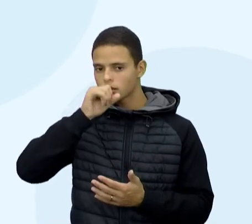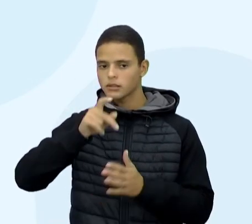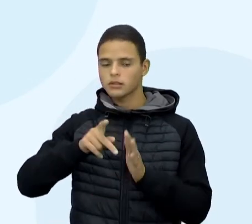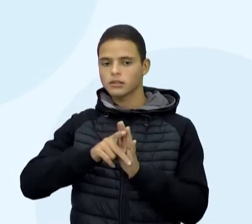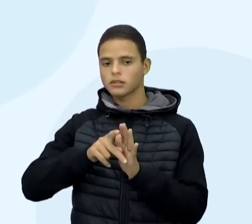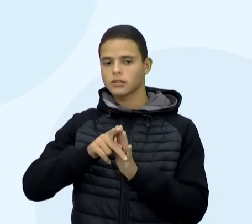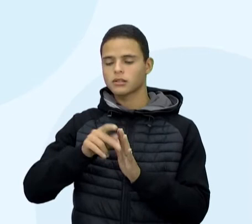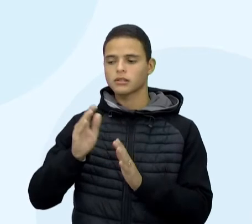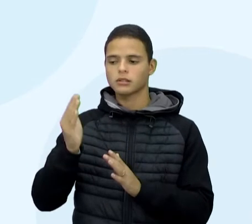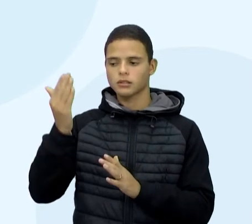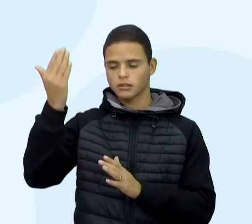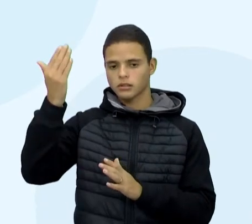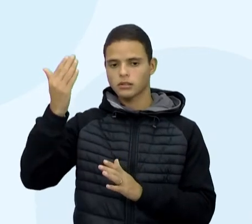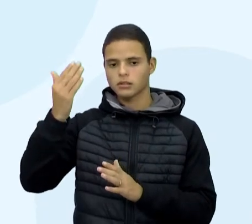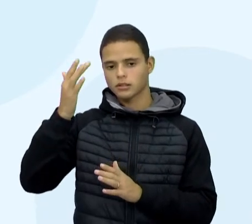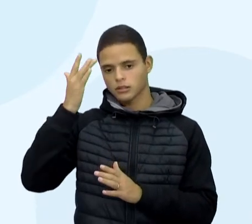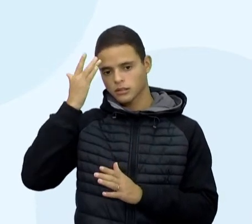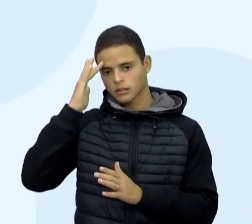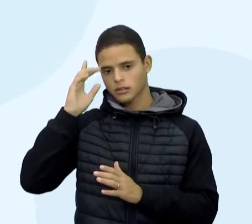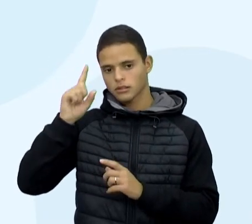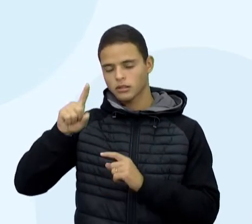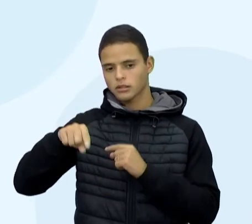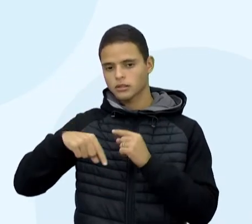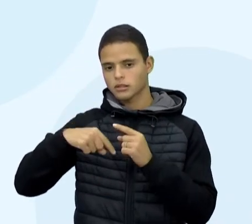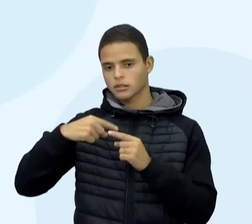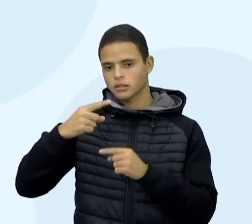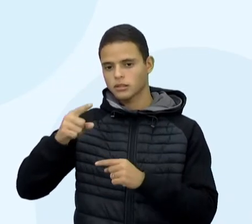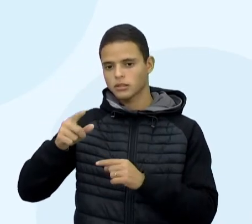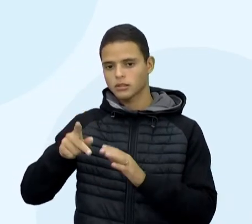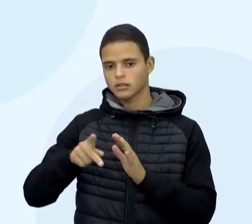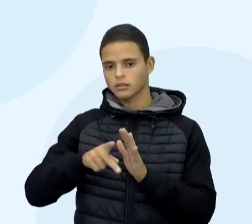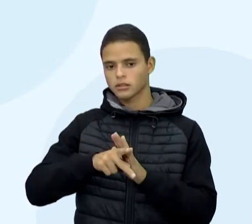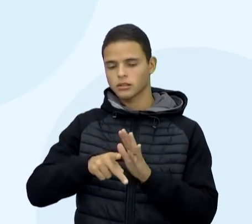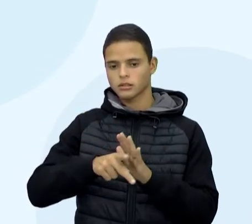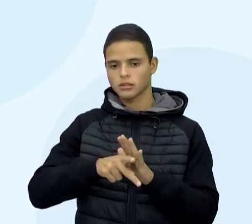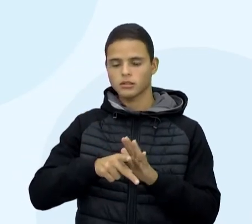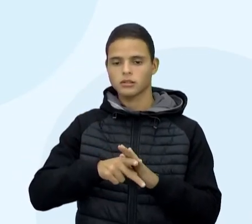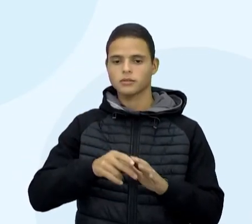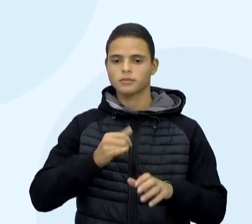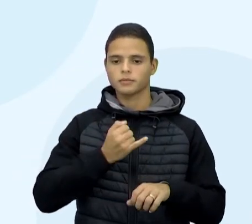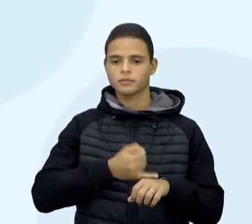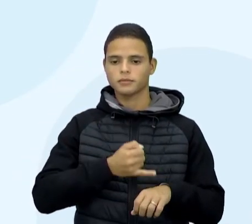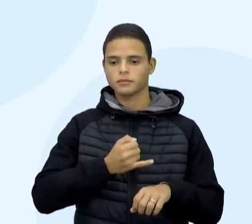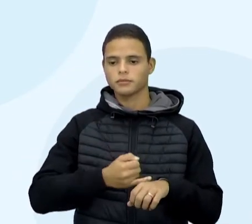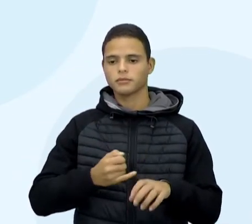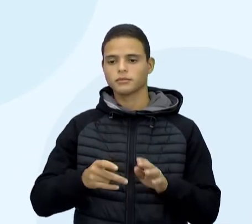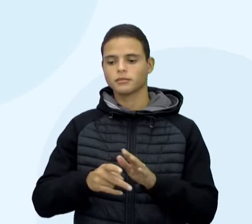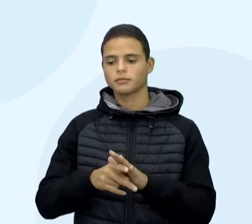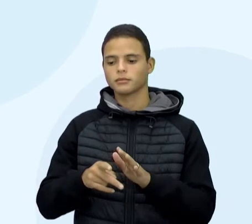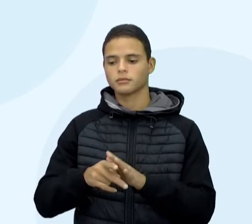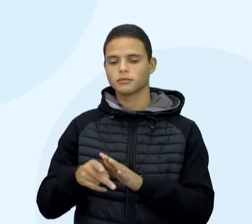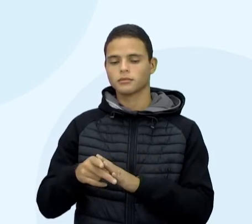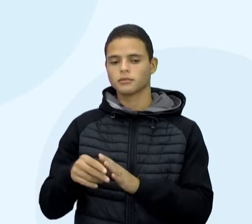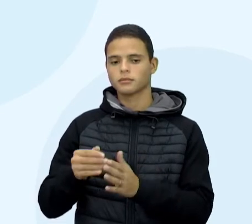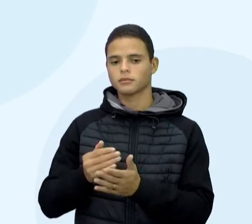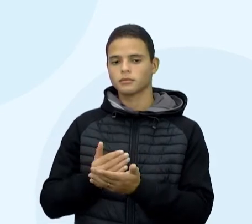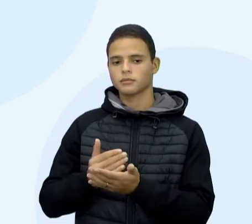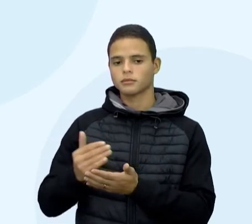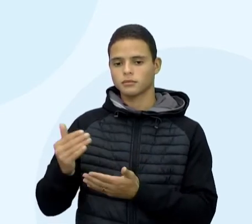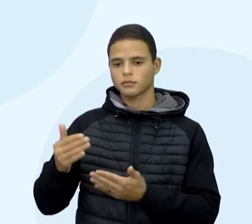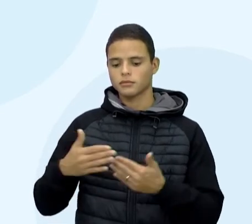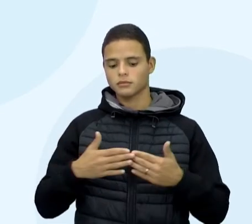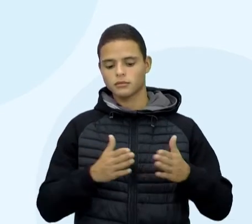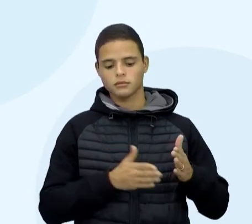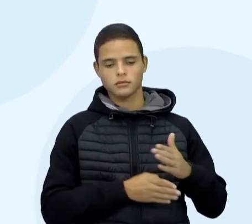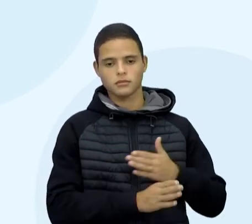madeira, e depois eu acho que ela foi feita também em aço, e ela ficava enfeitando a entrada do cortiço,